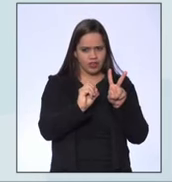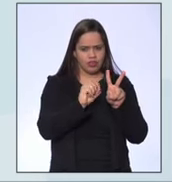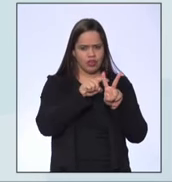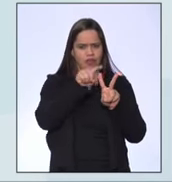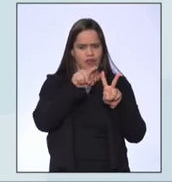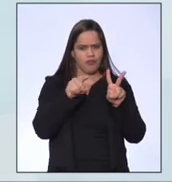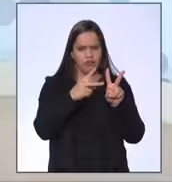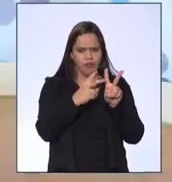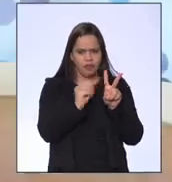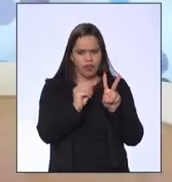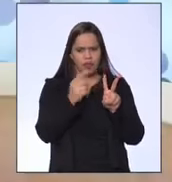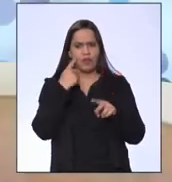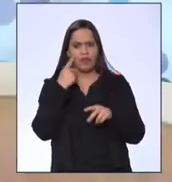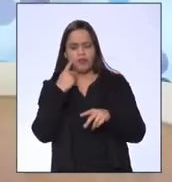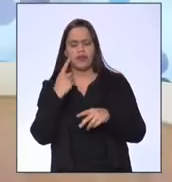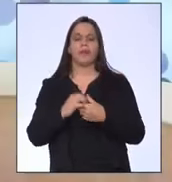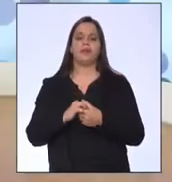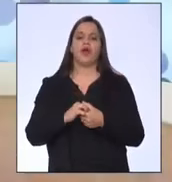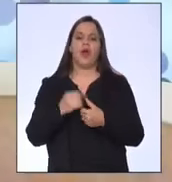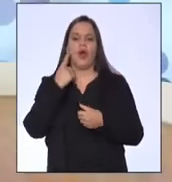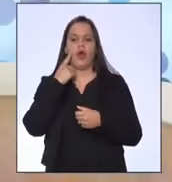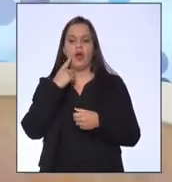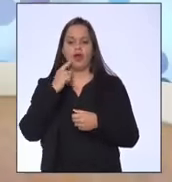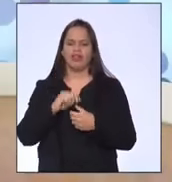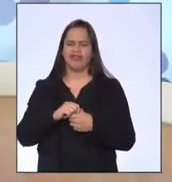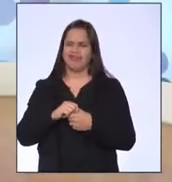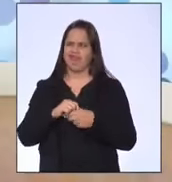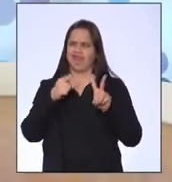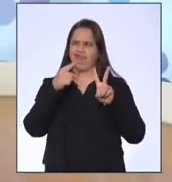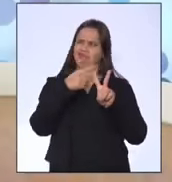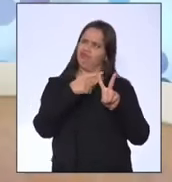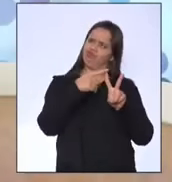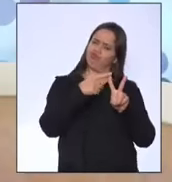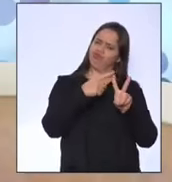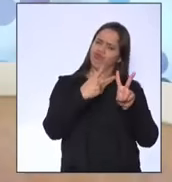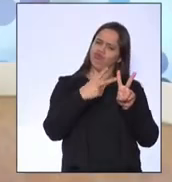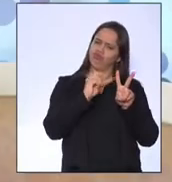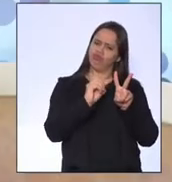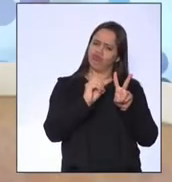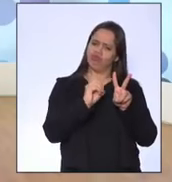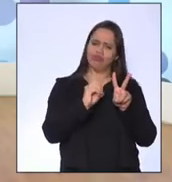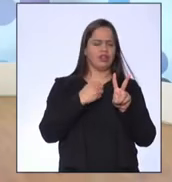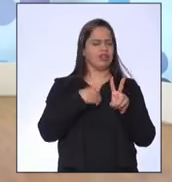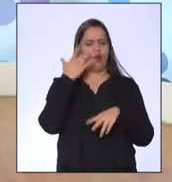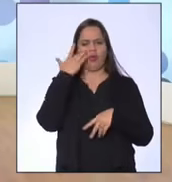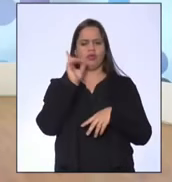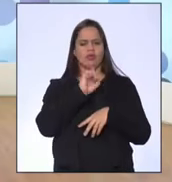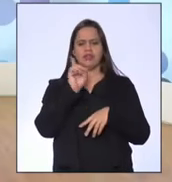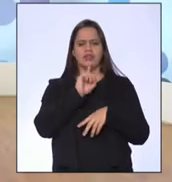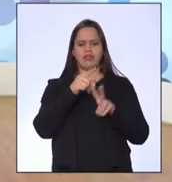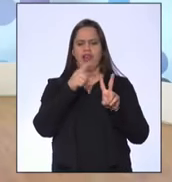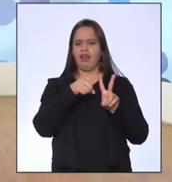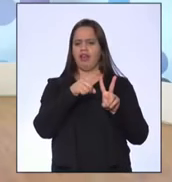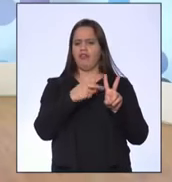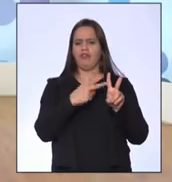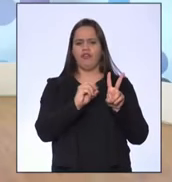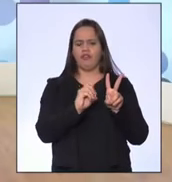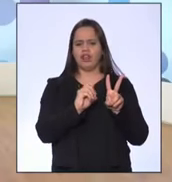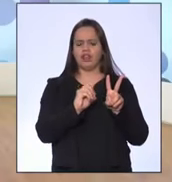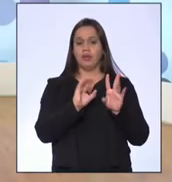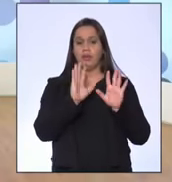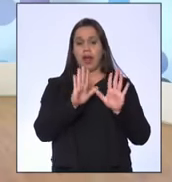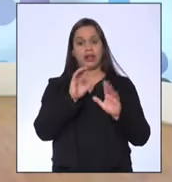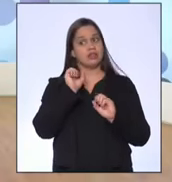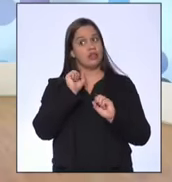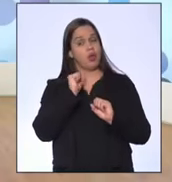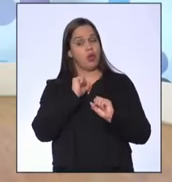Vamos voltar aqui para o flip chart aqui. Raiz de 20. Raiz de 20. Eu não sei quanto que é raiz de 20, Isaac, mas eu posso saber